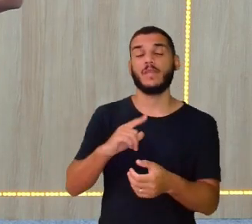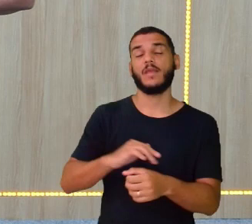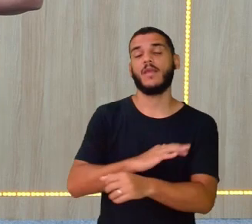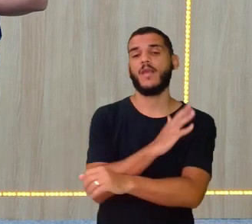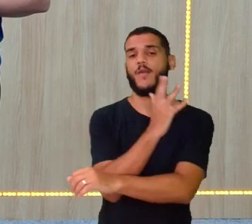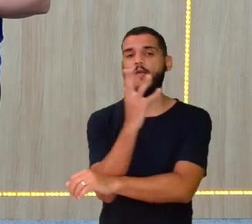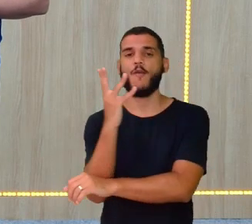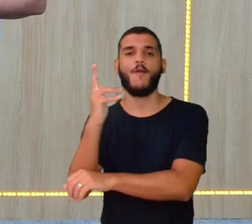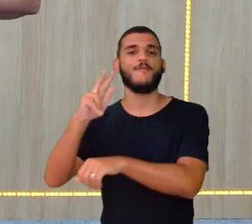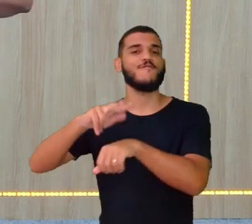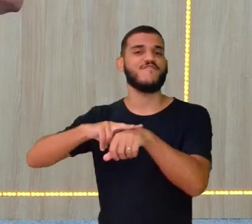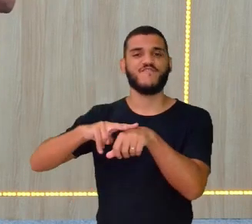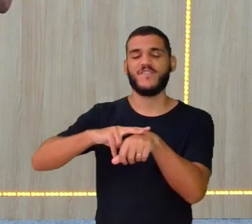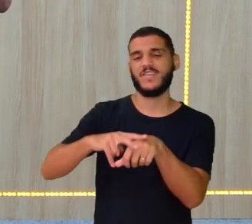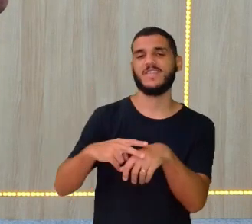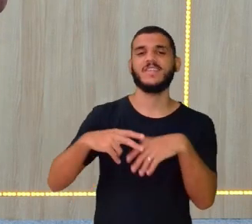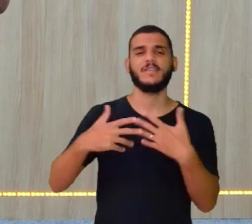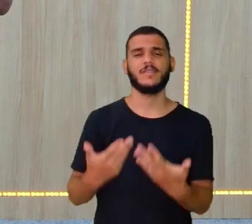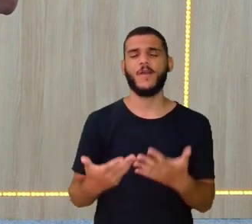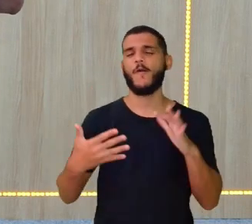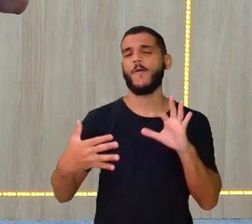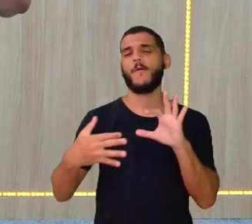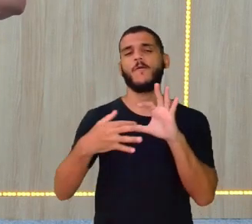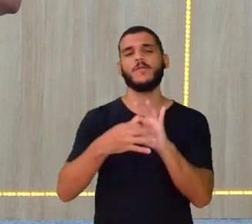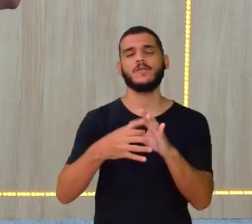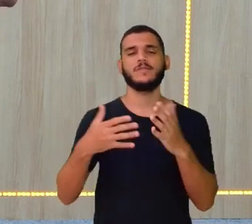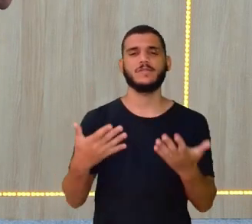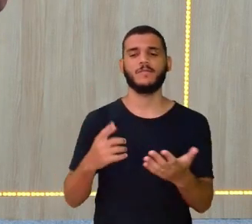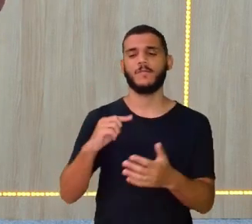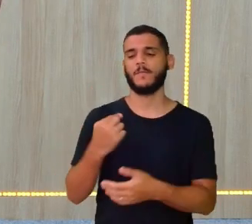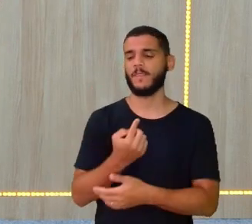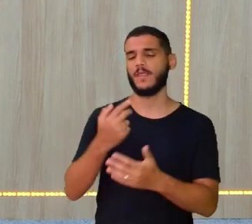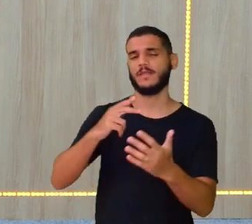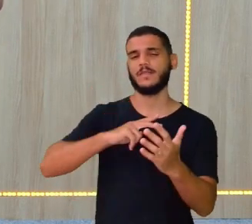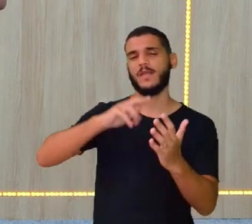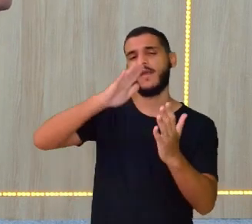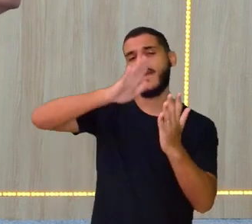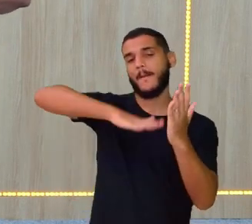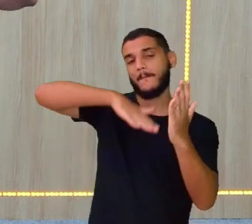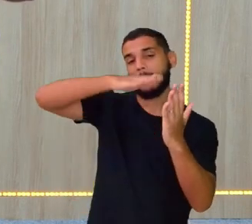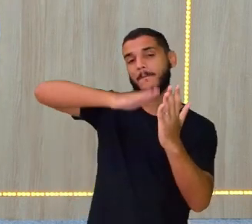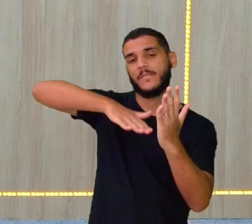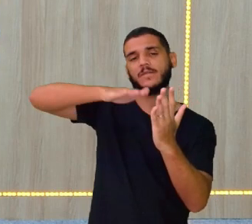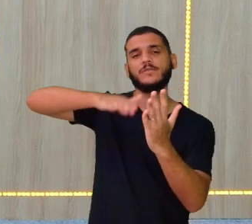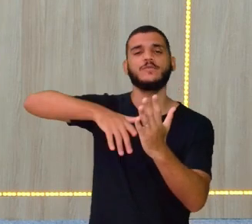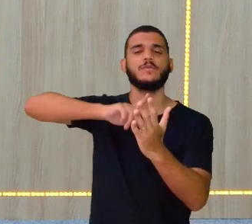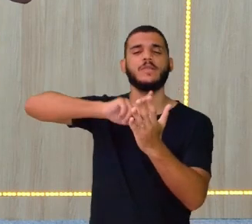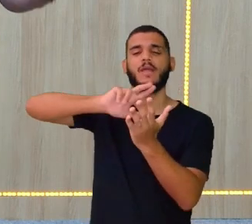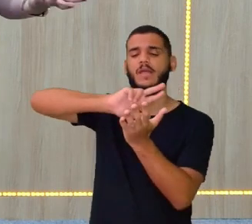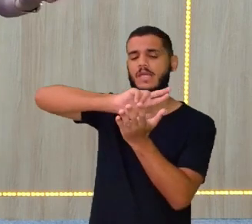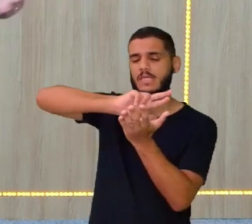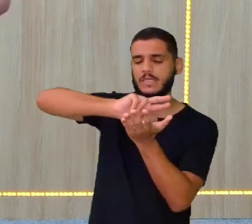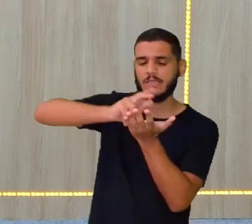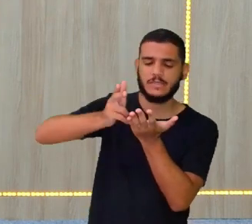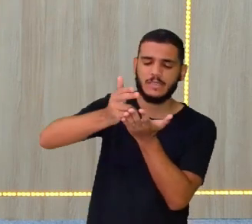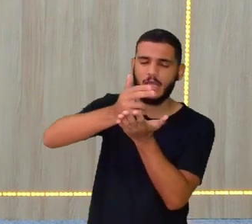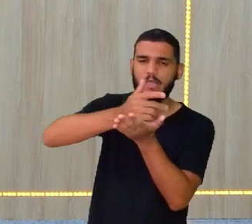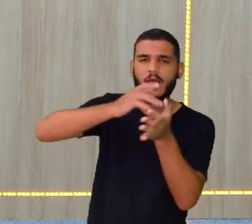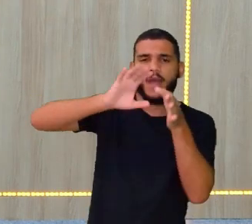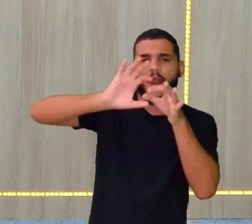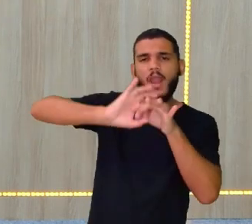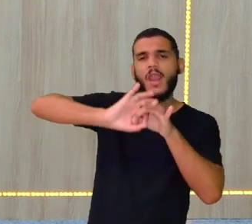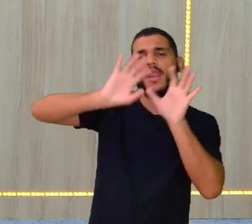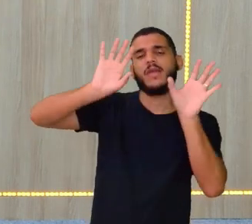E aí, minha gente, qual é a relação quando vemos uma pintura, não é, com traços livres, não